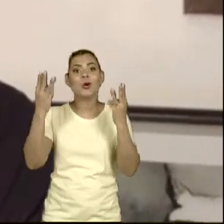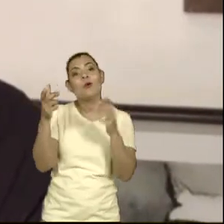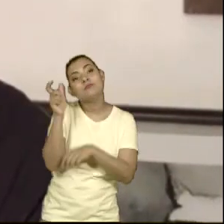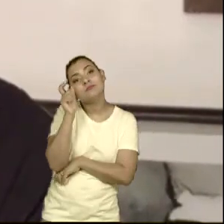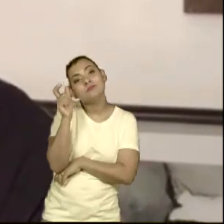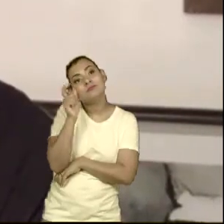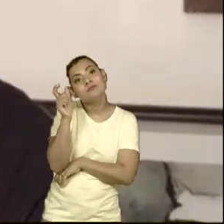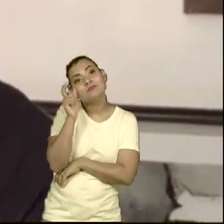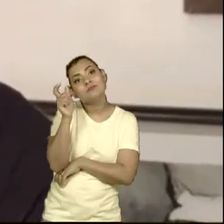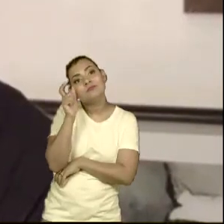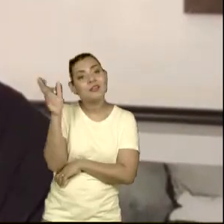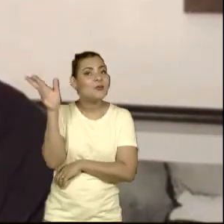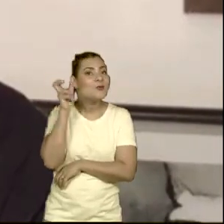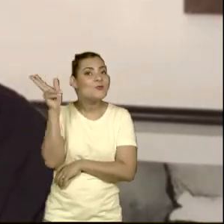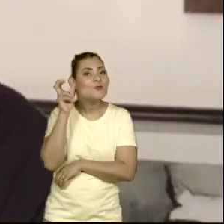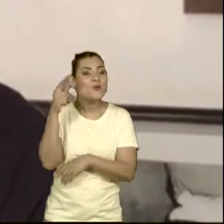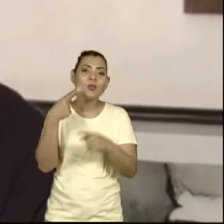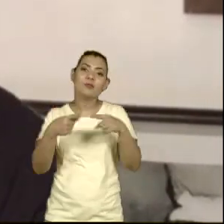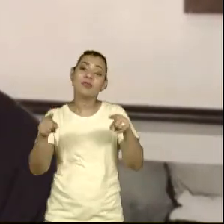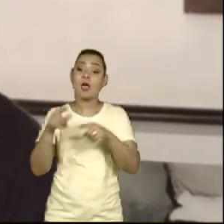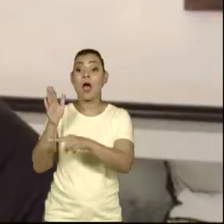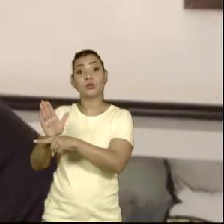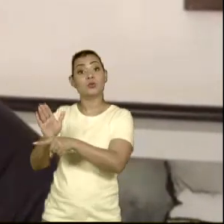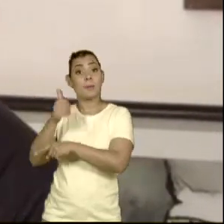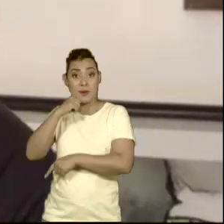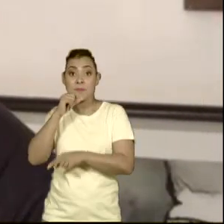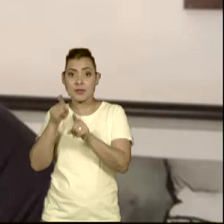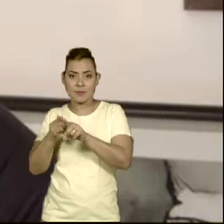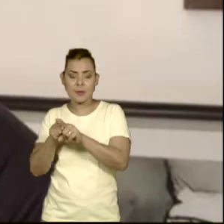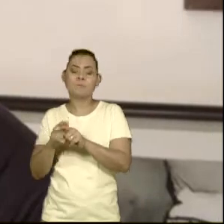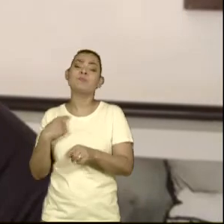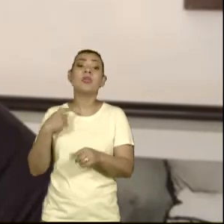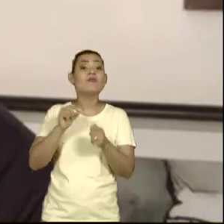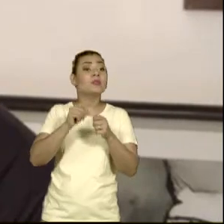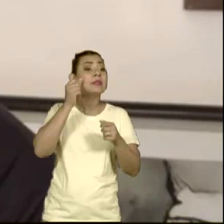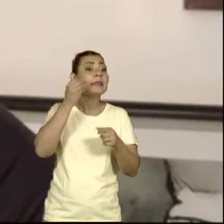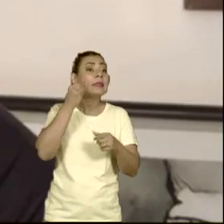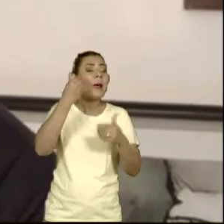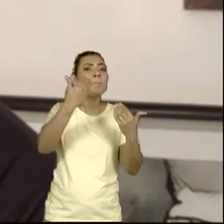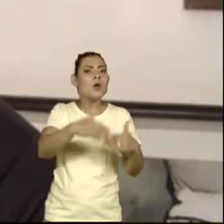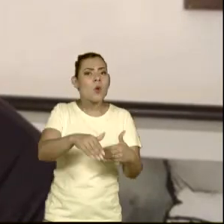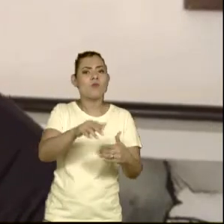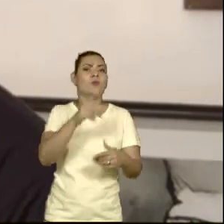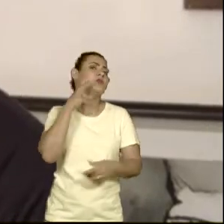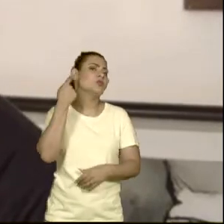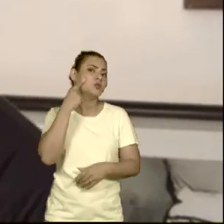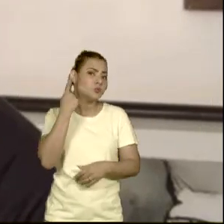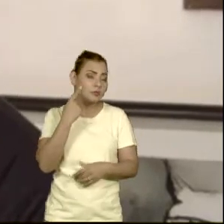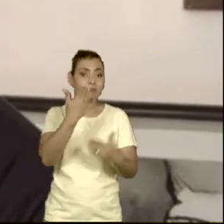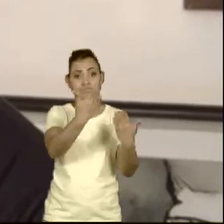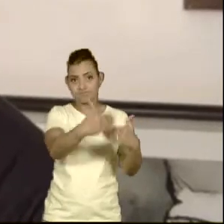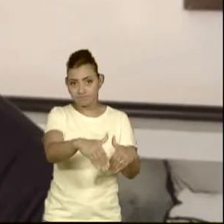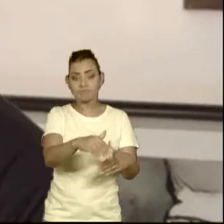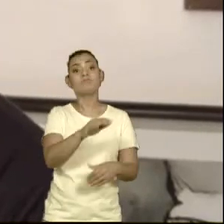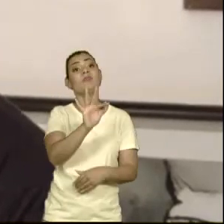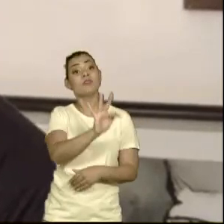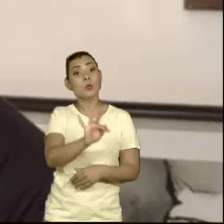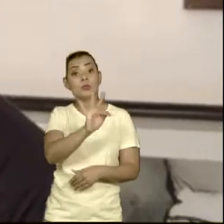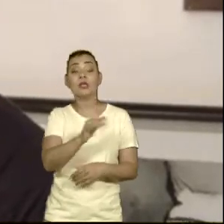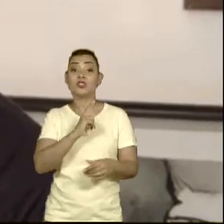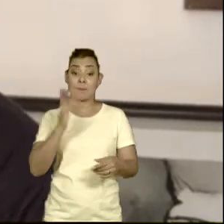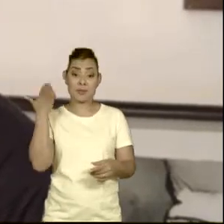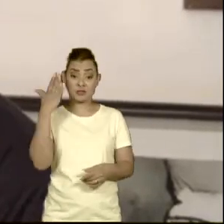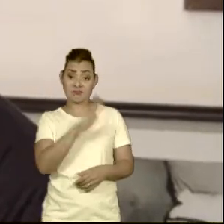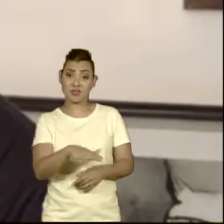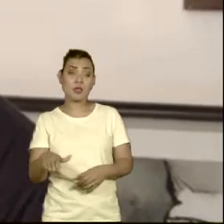paralelo a ajudar o trabalho do dia a dia da minha mãe. Eu fui prestar a faculdade, eu tinha, desde muito pequeno, uma certa habilidade,